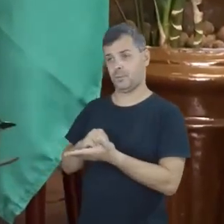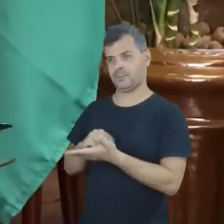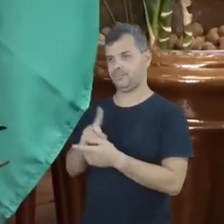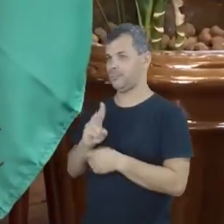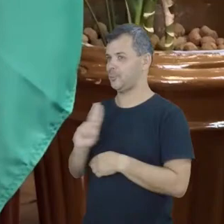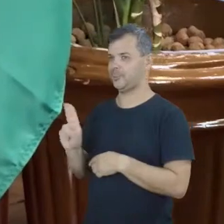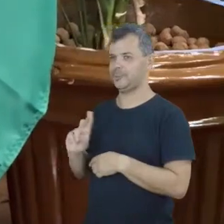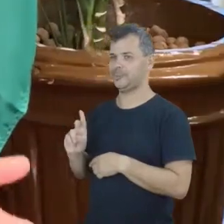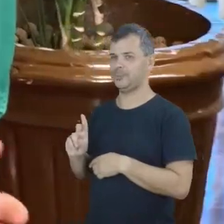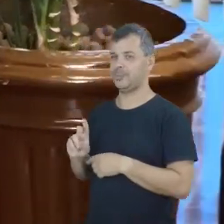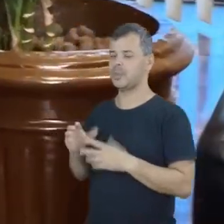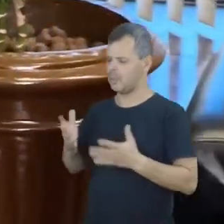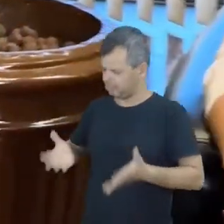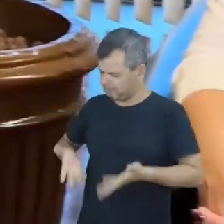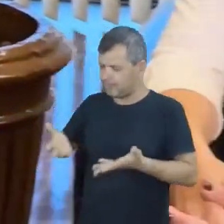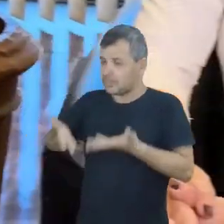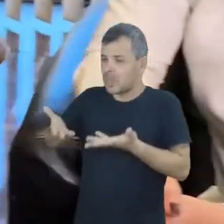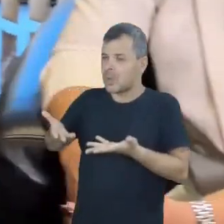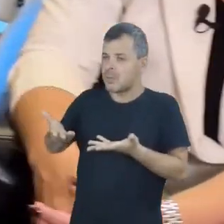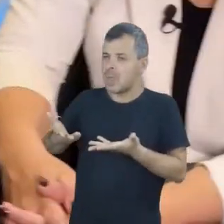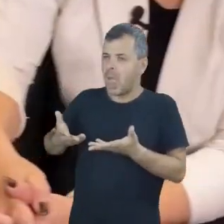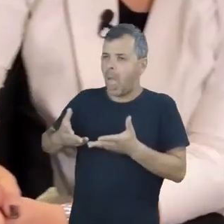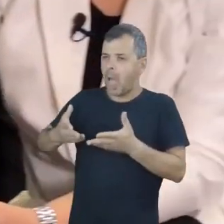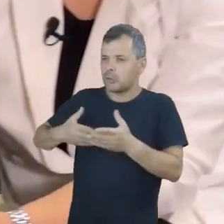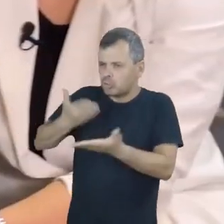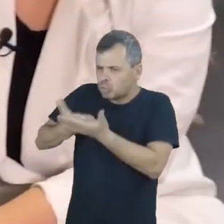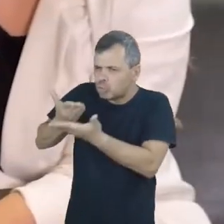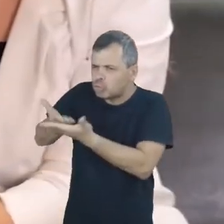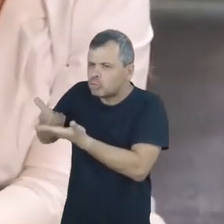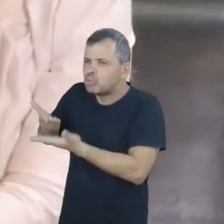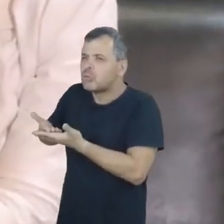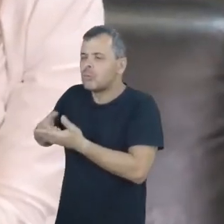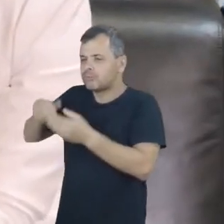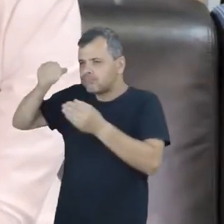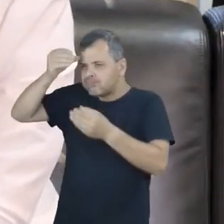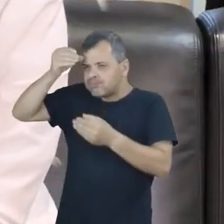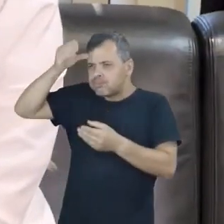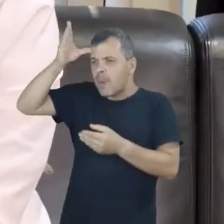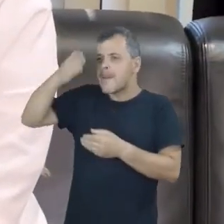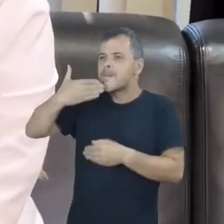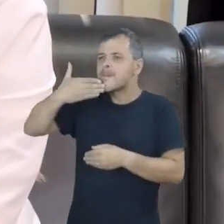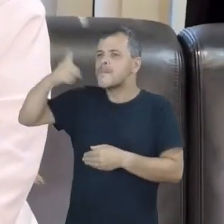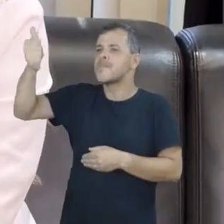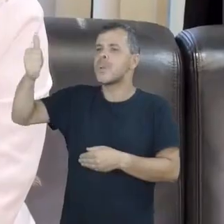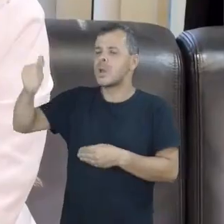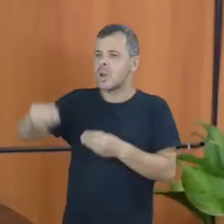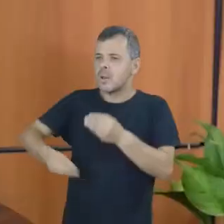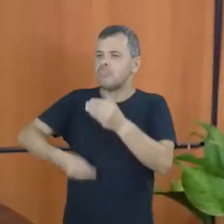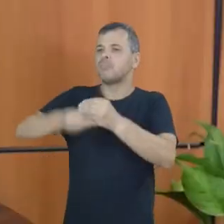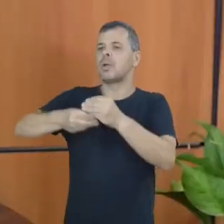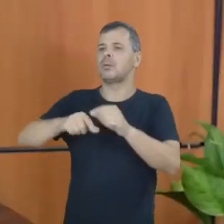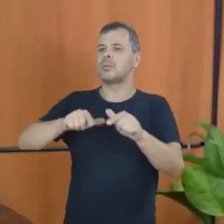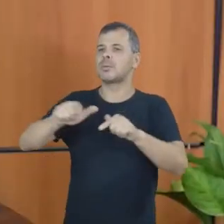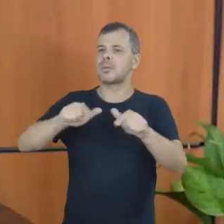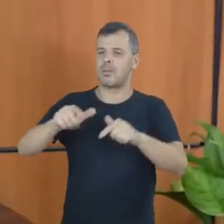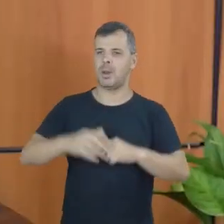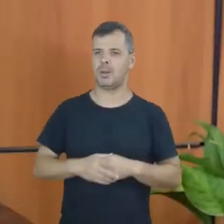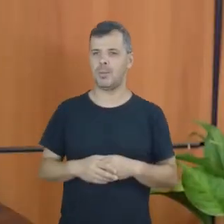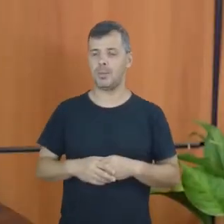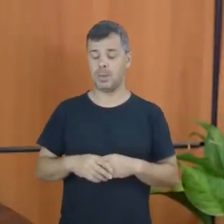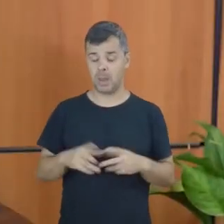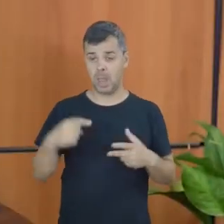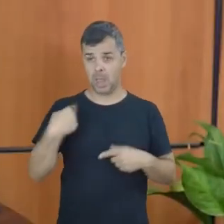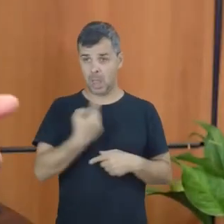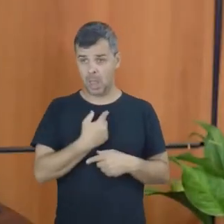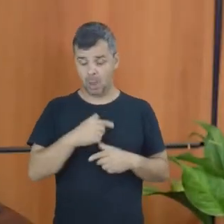faltar, então estimula o pessoal a adquirir mais conhecimento, porque é o jeito melhor de se colocar no mercado de trabalho. Mas eu vejo o mercado de